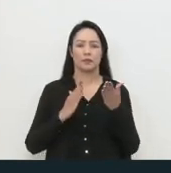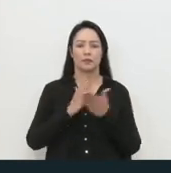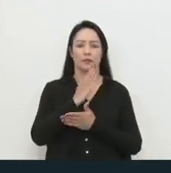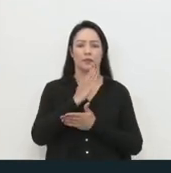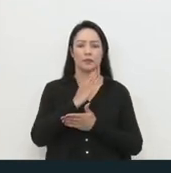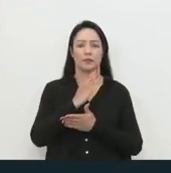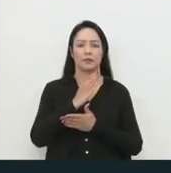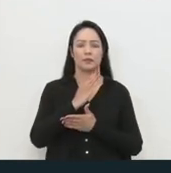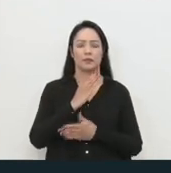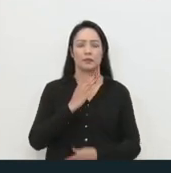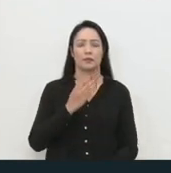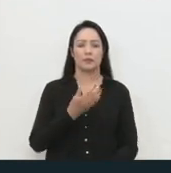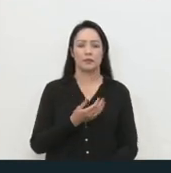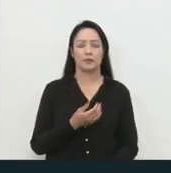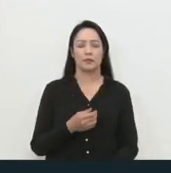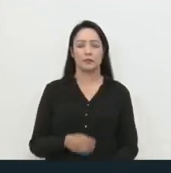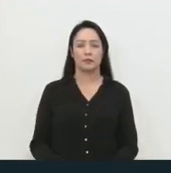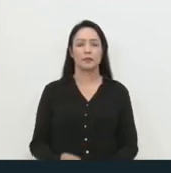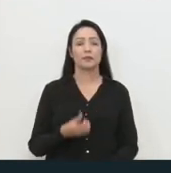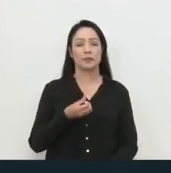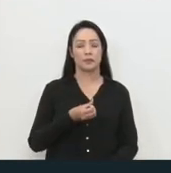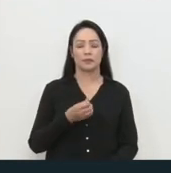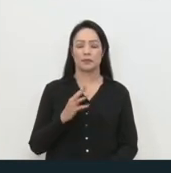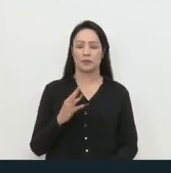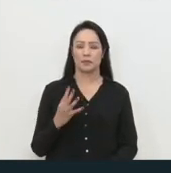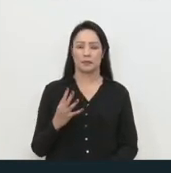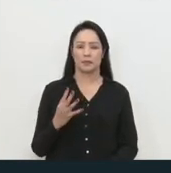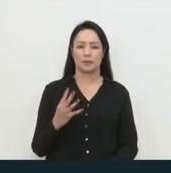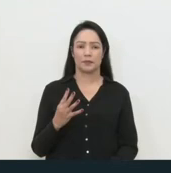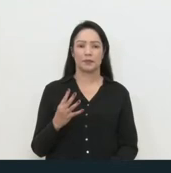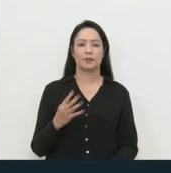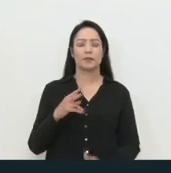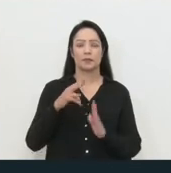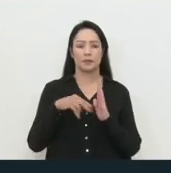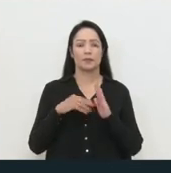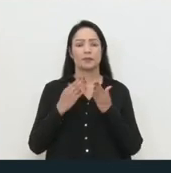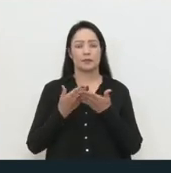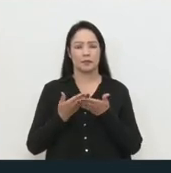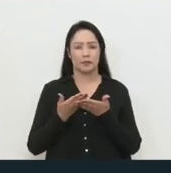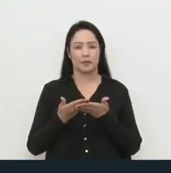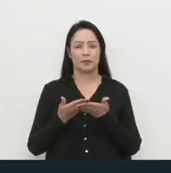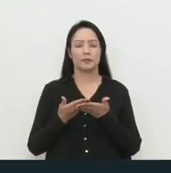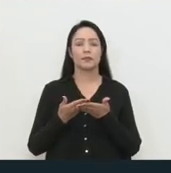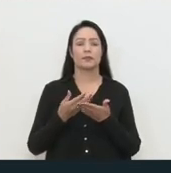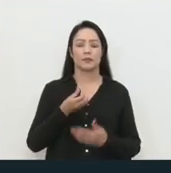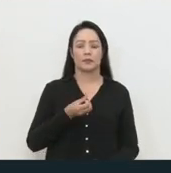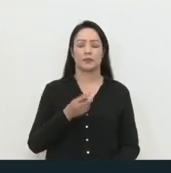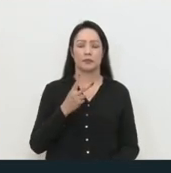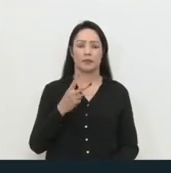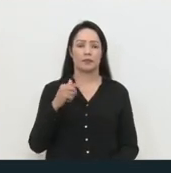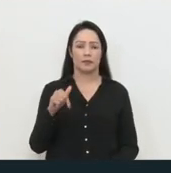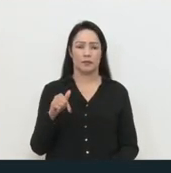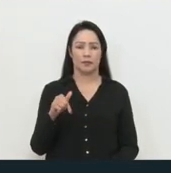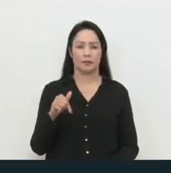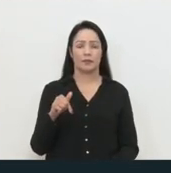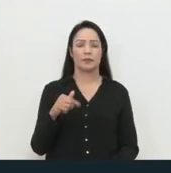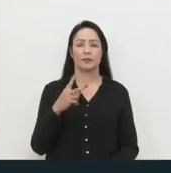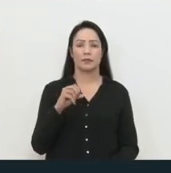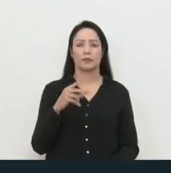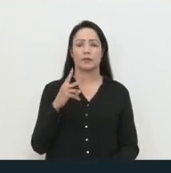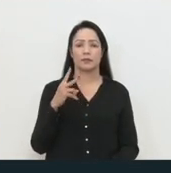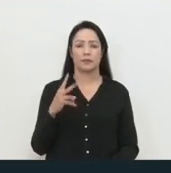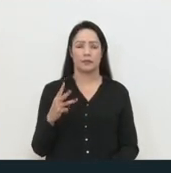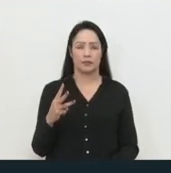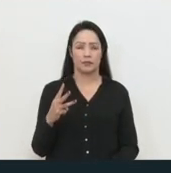carmice 64 leitura discussão e votação do requerimento 627/2023 informações